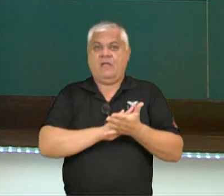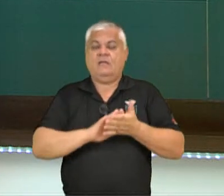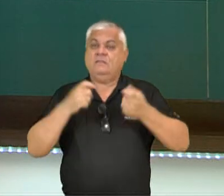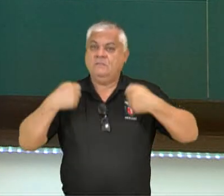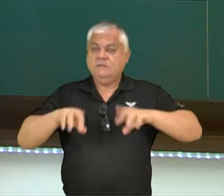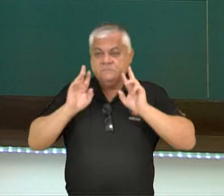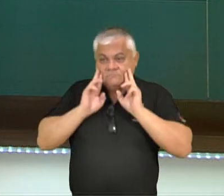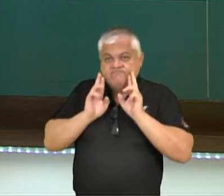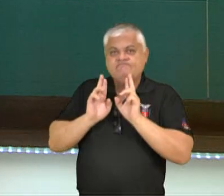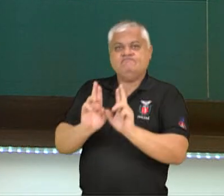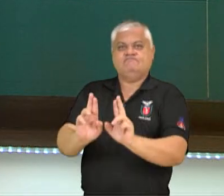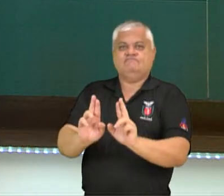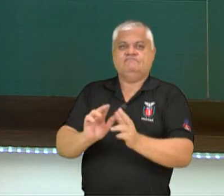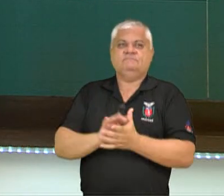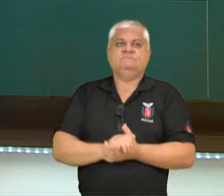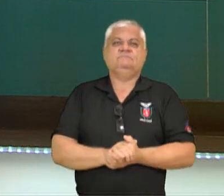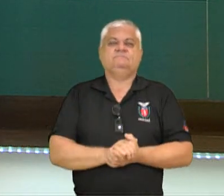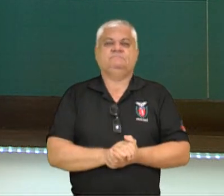que ser respeitado.